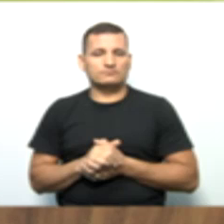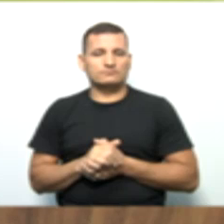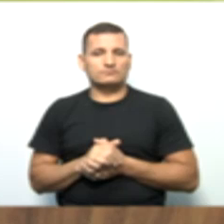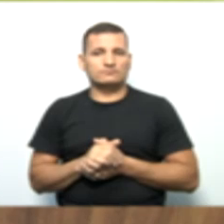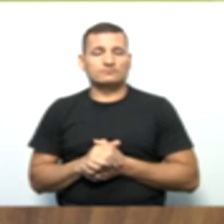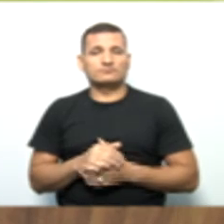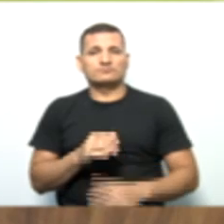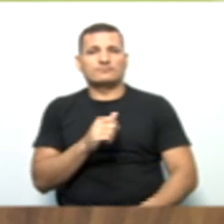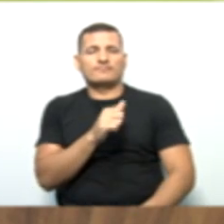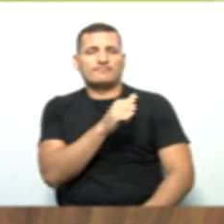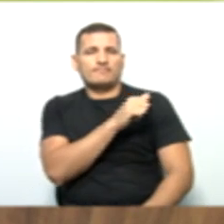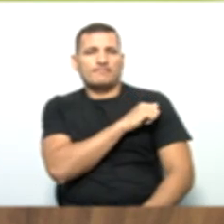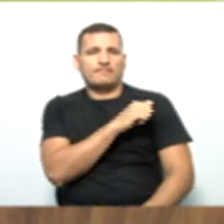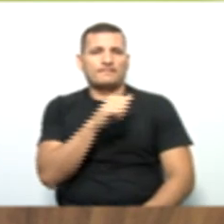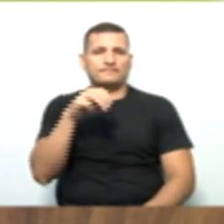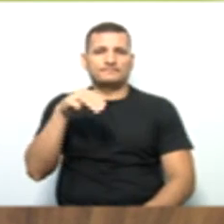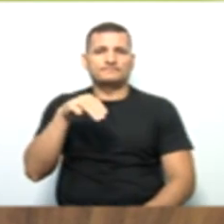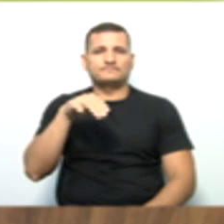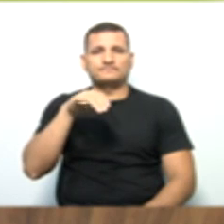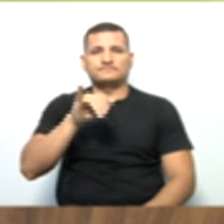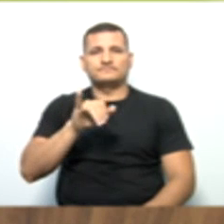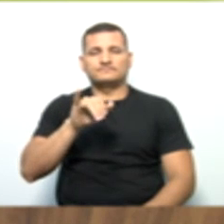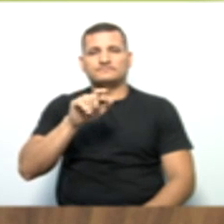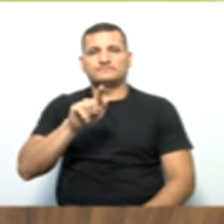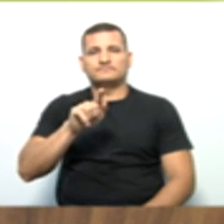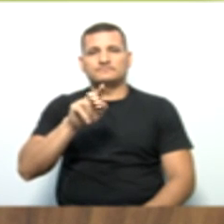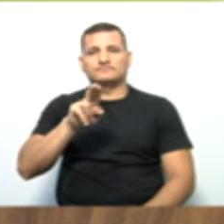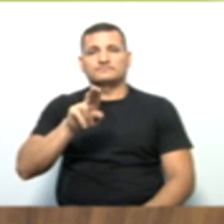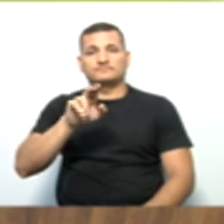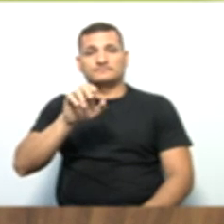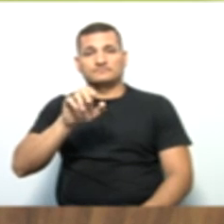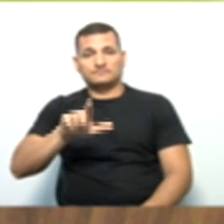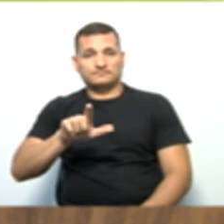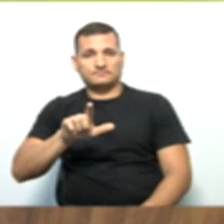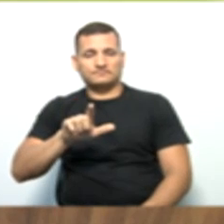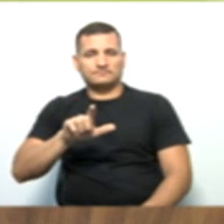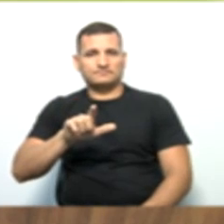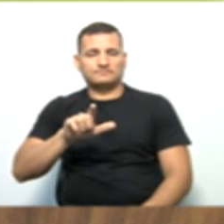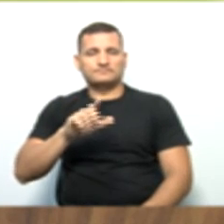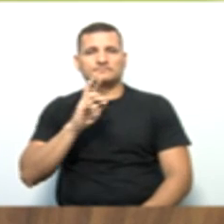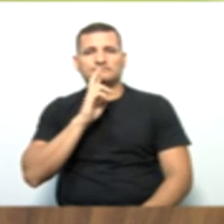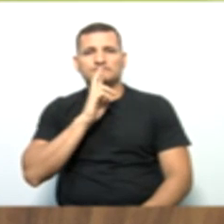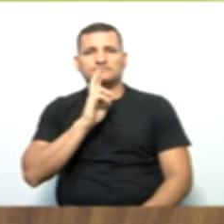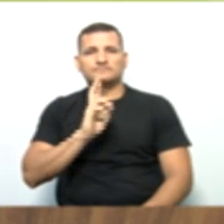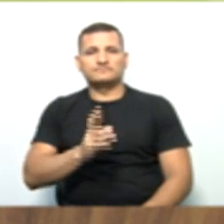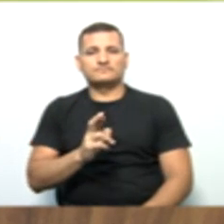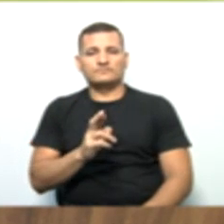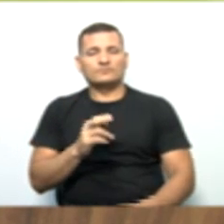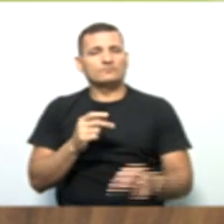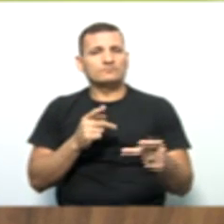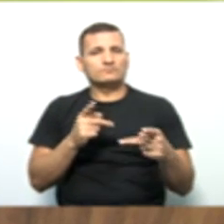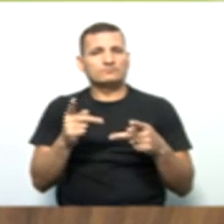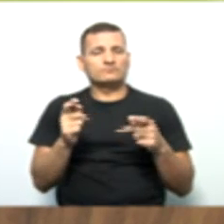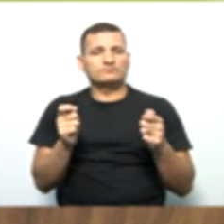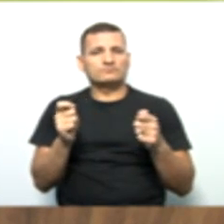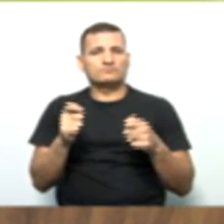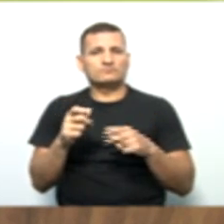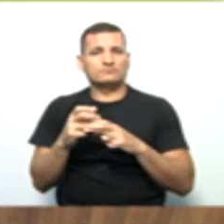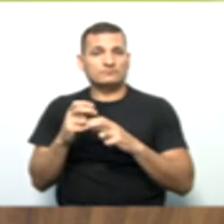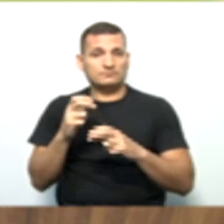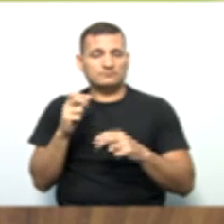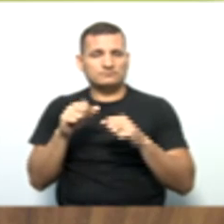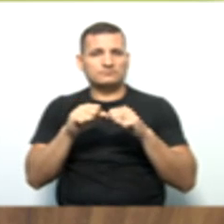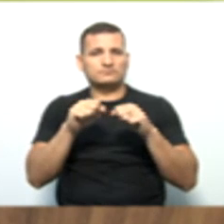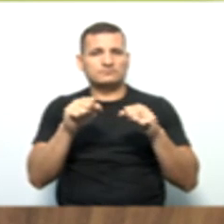aluno Miguel, professor, daqui do Zona Norte, do polo daqui, ele respondeu: projeto permite aos engenheiros modelarem o sistema